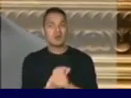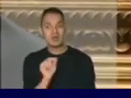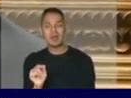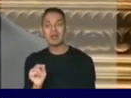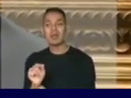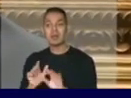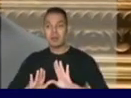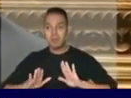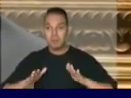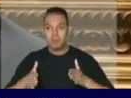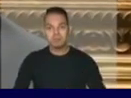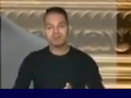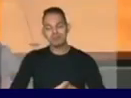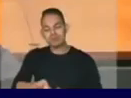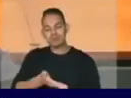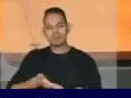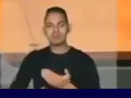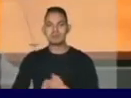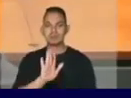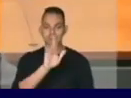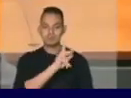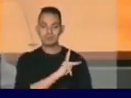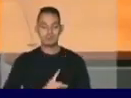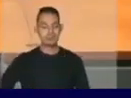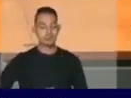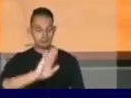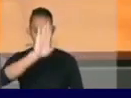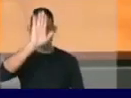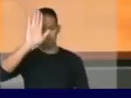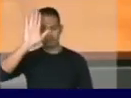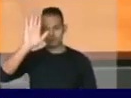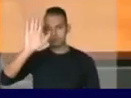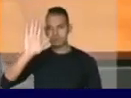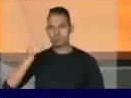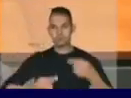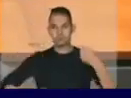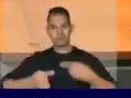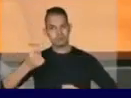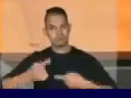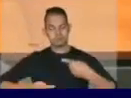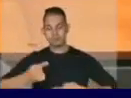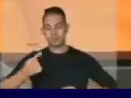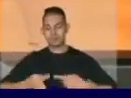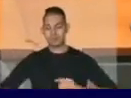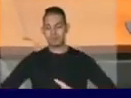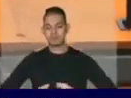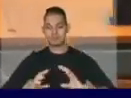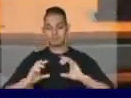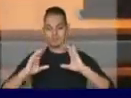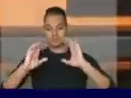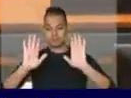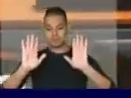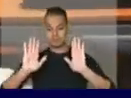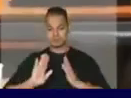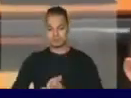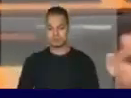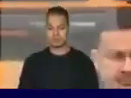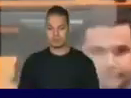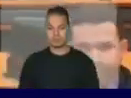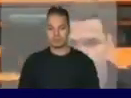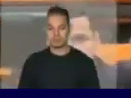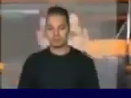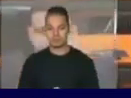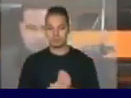sendo parte numa articulação, presidente, que blinda o crime, presidente, organizado. Por favor, está atacando. É isso? Tá... Não. Vamos